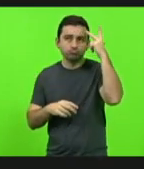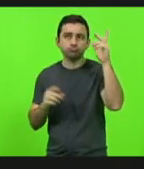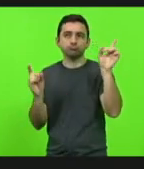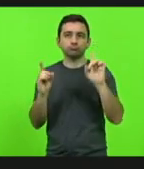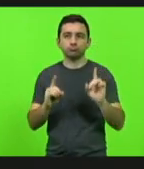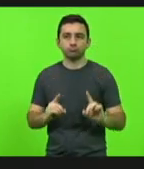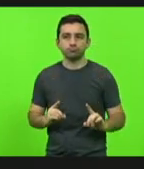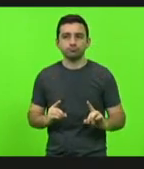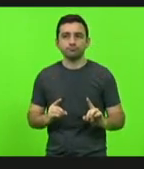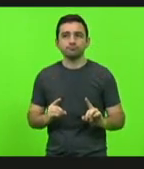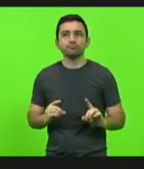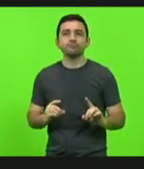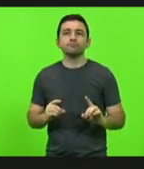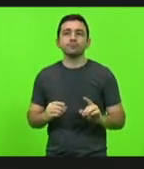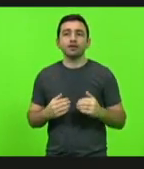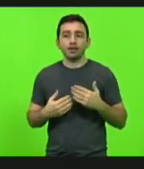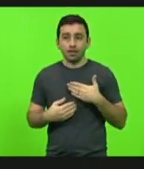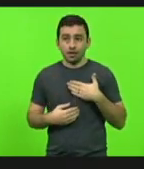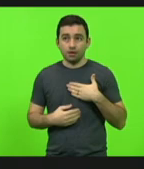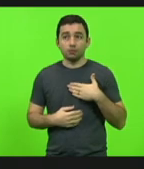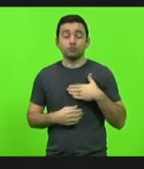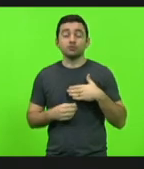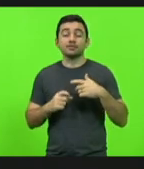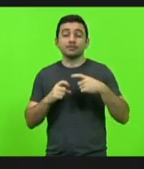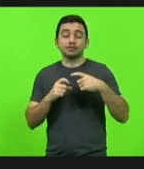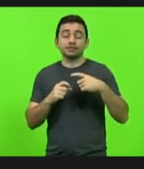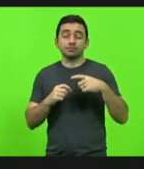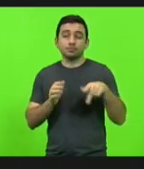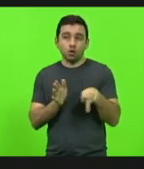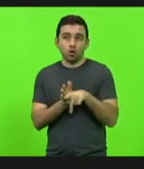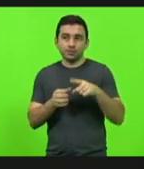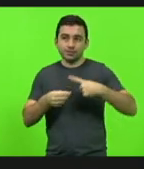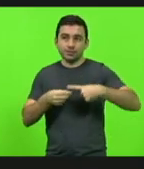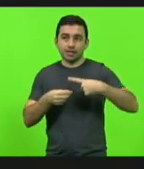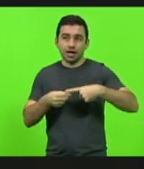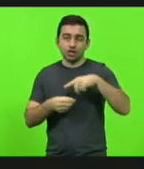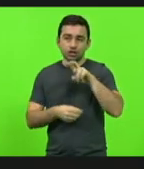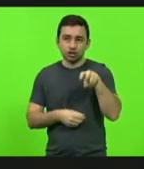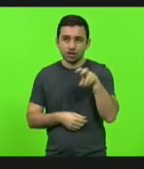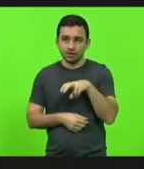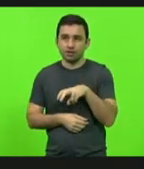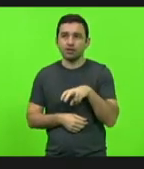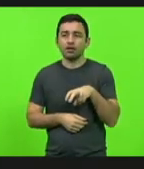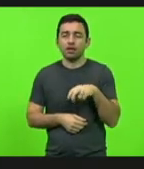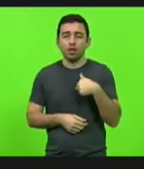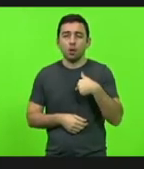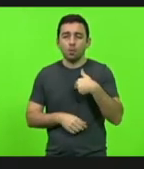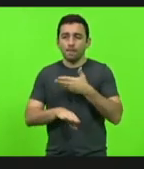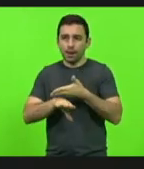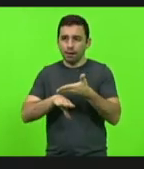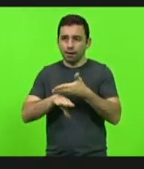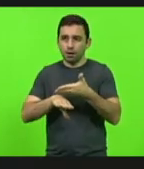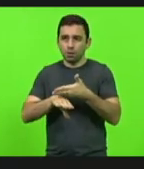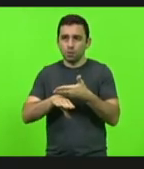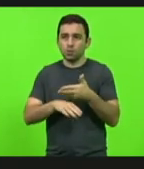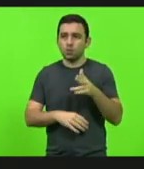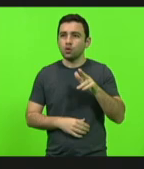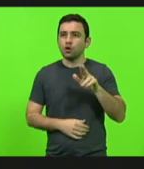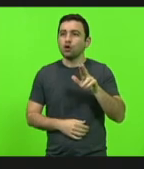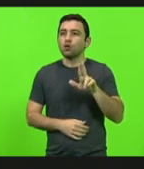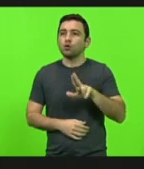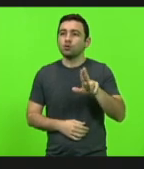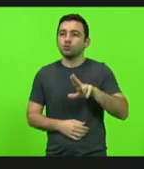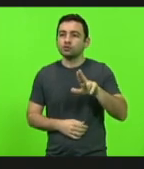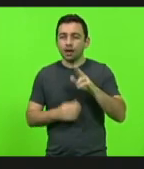eu estou falando da cidade de Xanxerê sou um homem branco estou usando uma barba